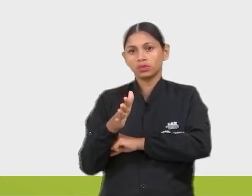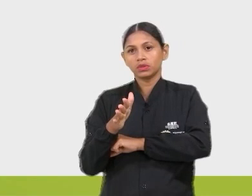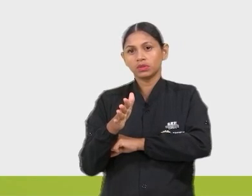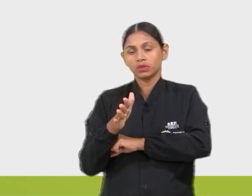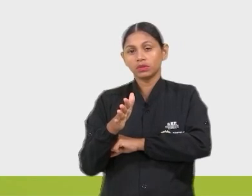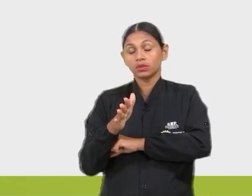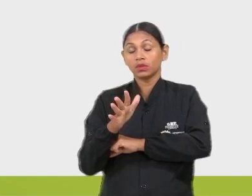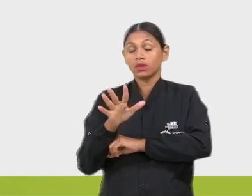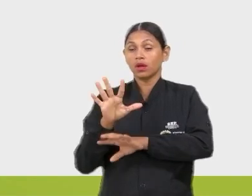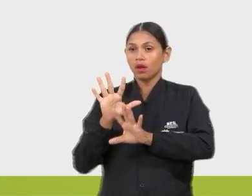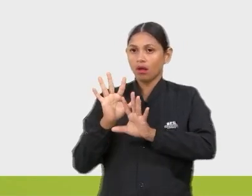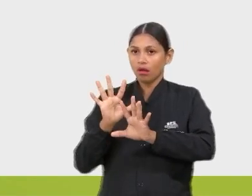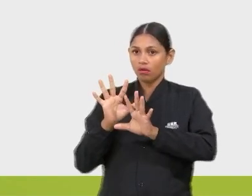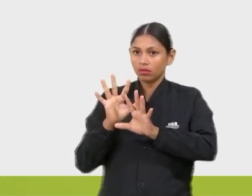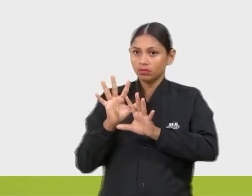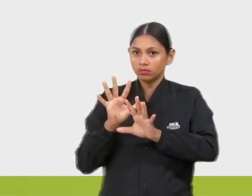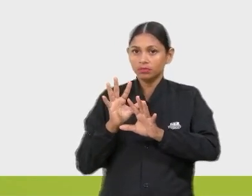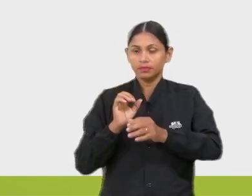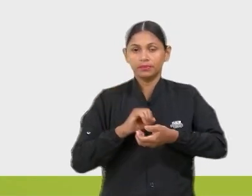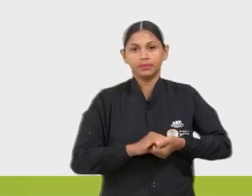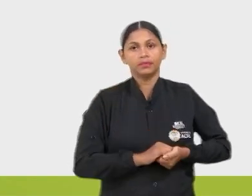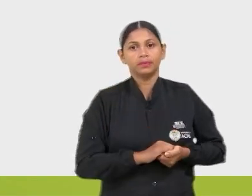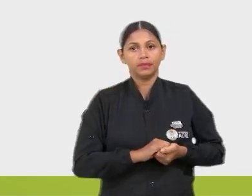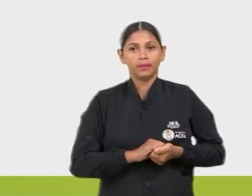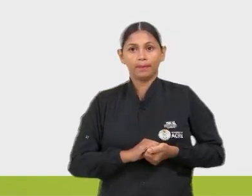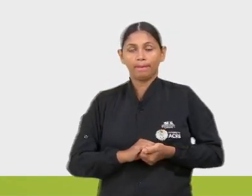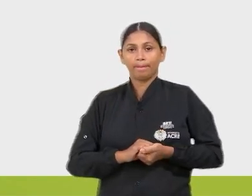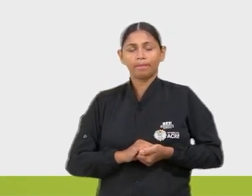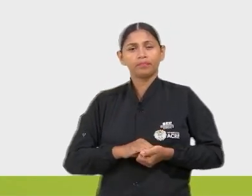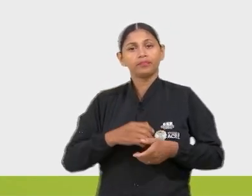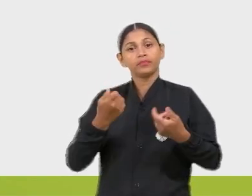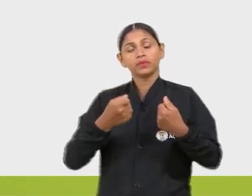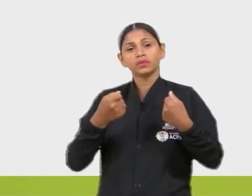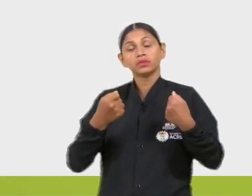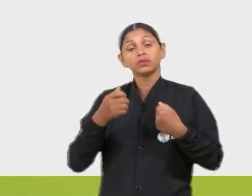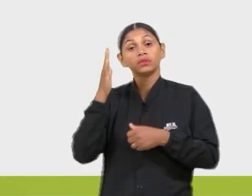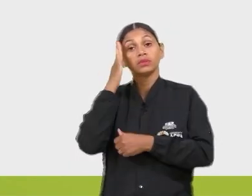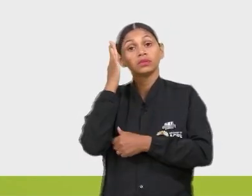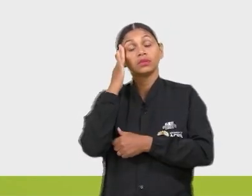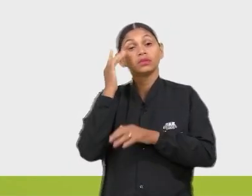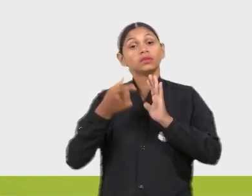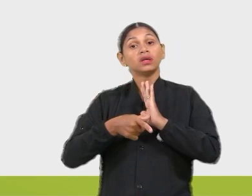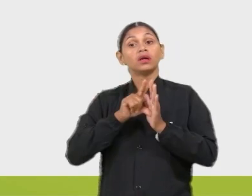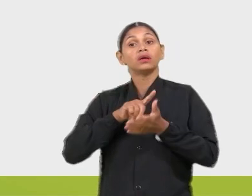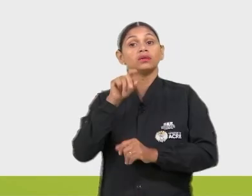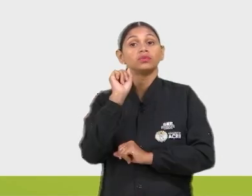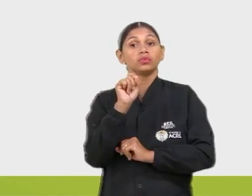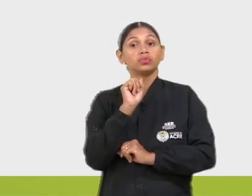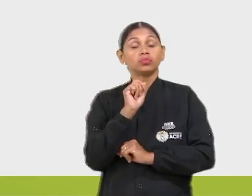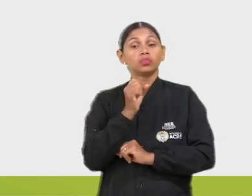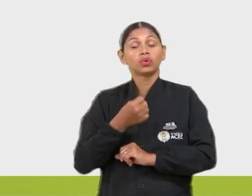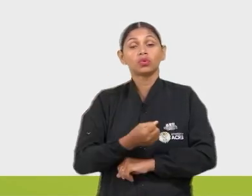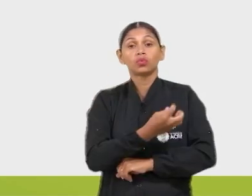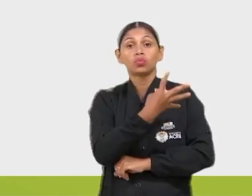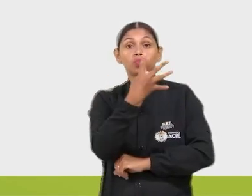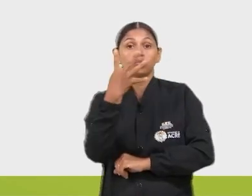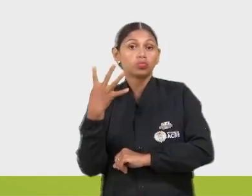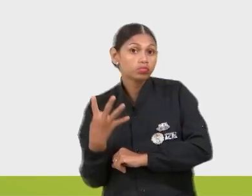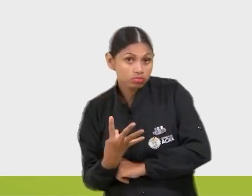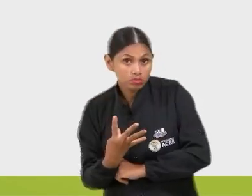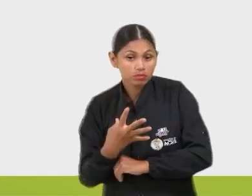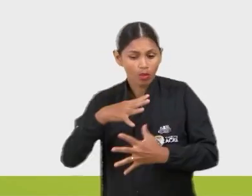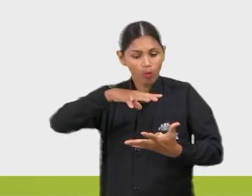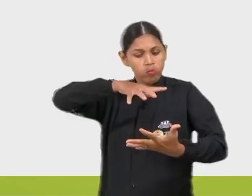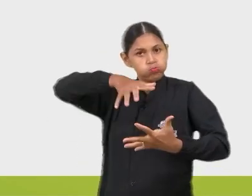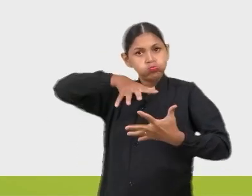vou segurar esse valor aqui de 0,5, tá? O que eu preciso saber, professor? Eu preciso saber quantas esferas eu consigo produzir, ó. Então, eu vou fazer